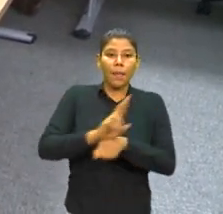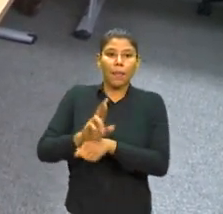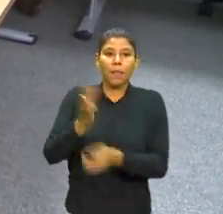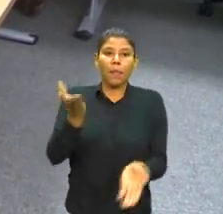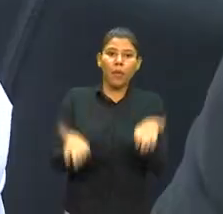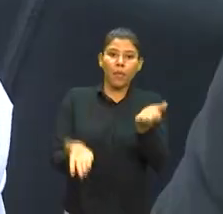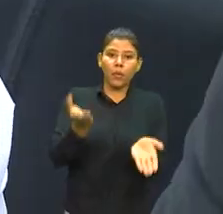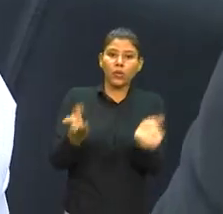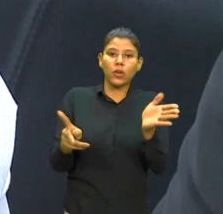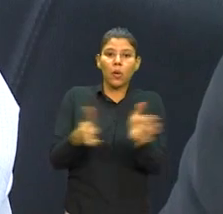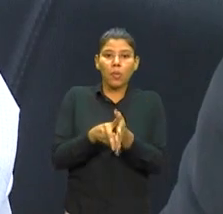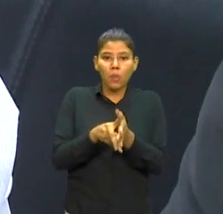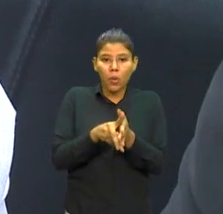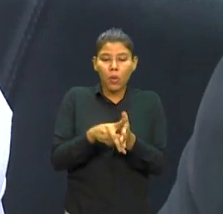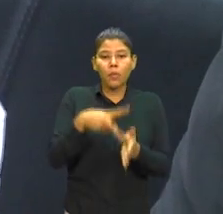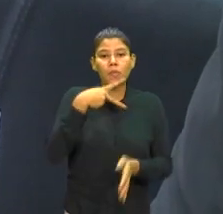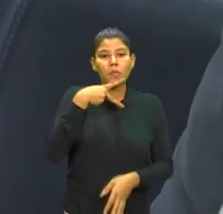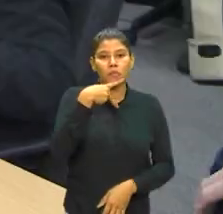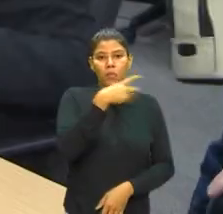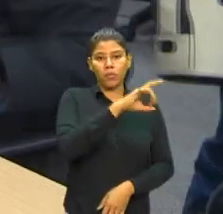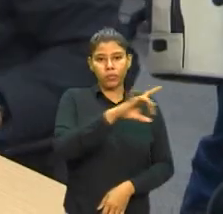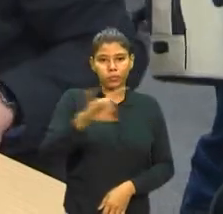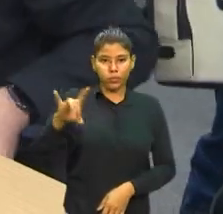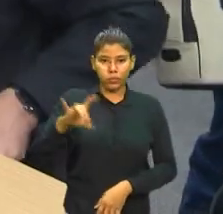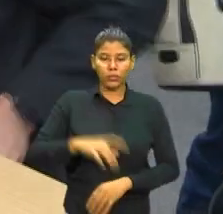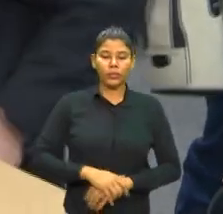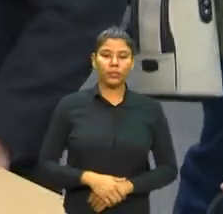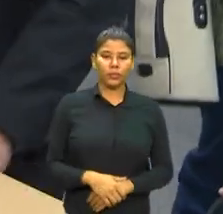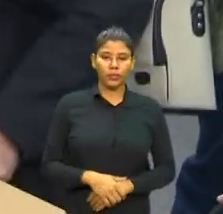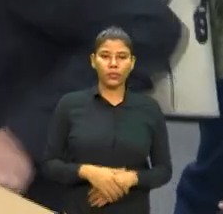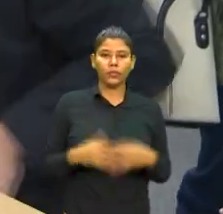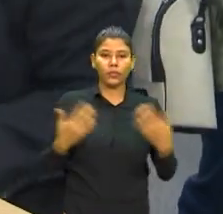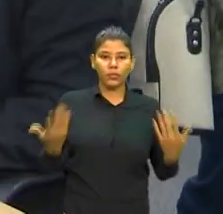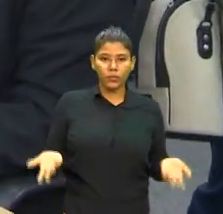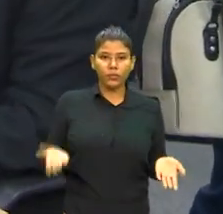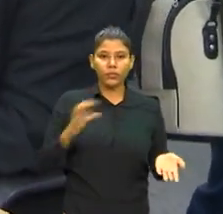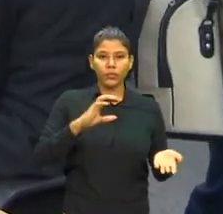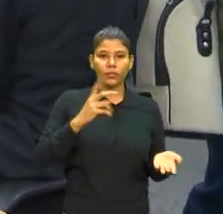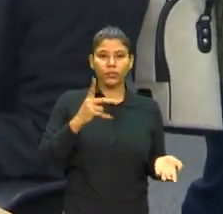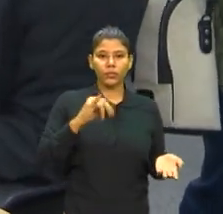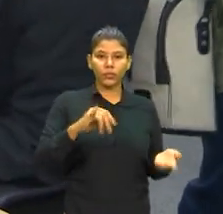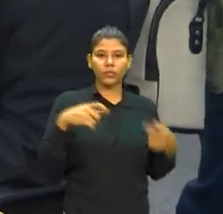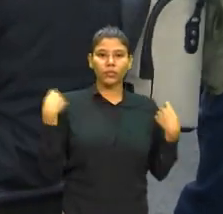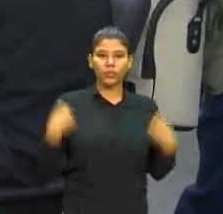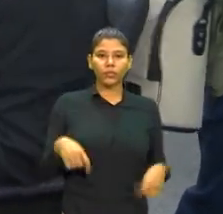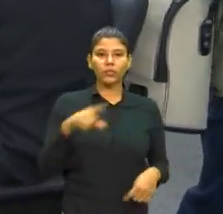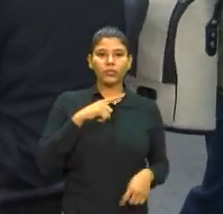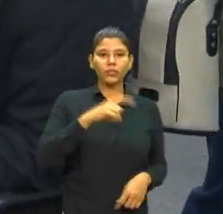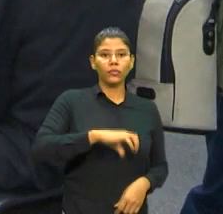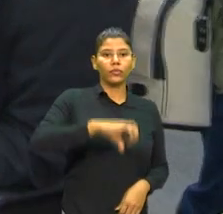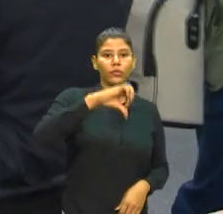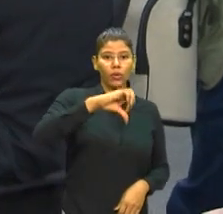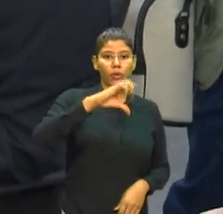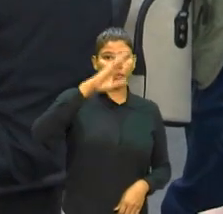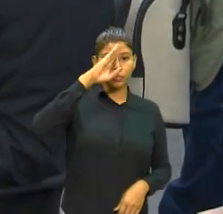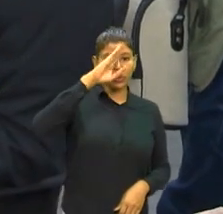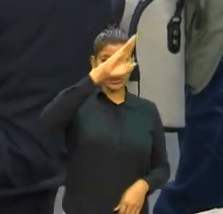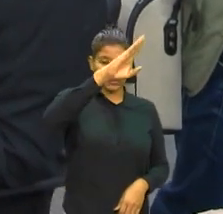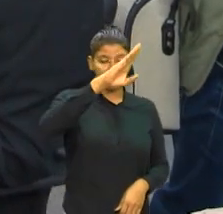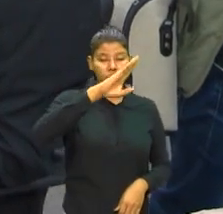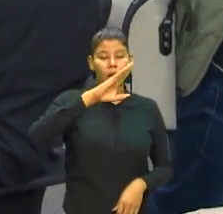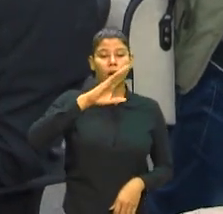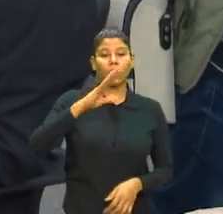parlamentares que compõem a casa sendo assim a CPI deve ter nove parlamentares titulares e nove